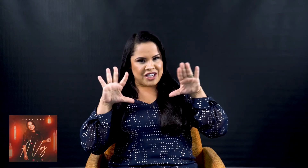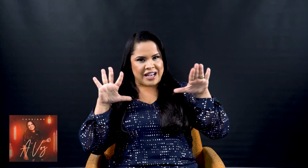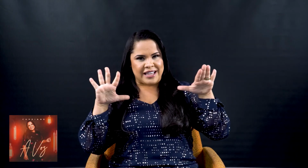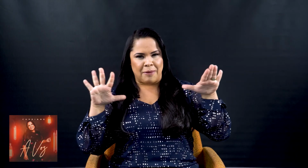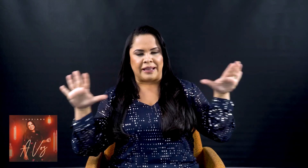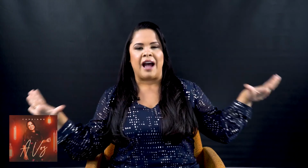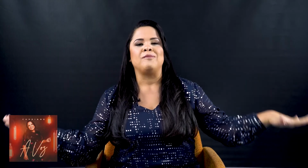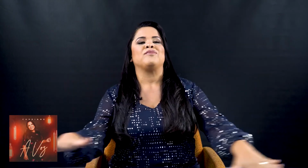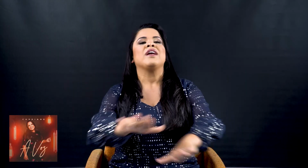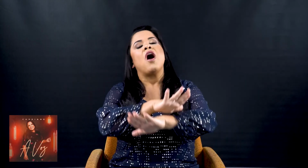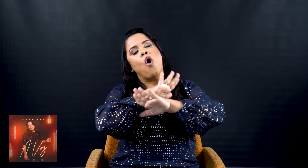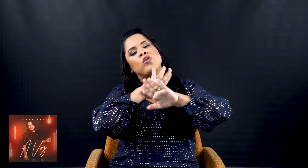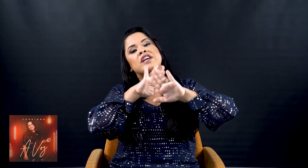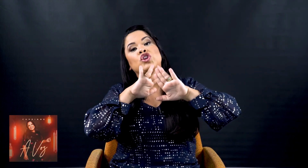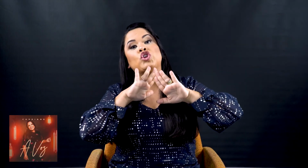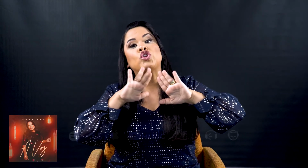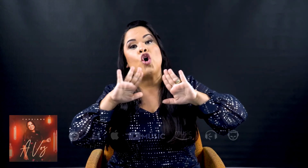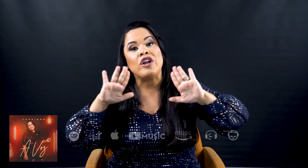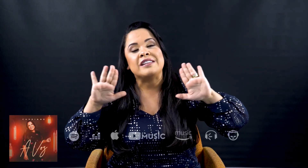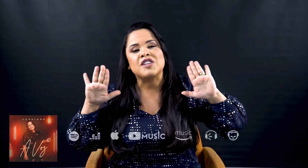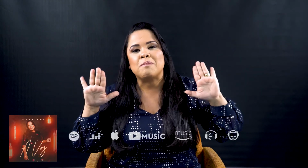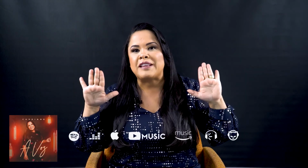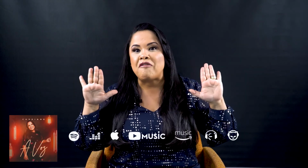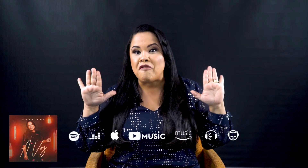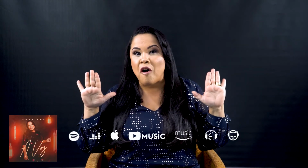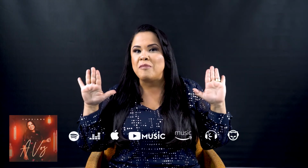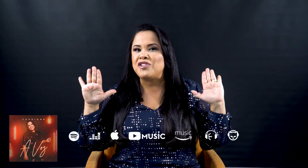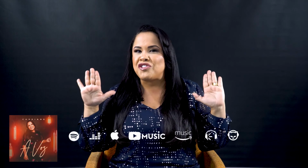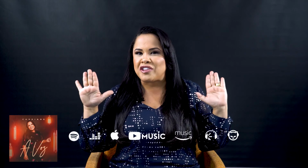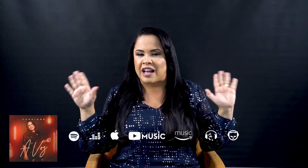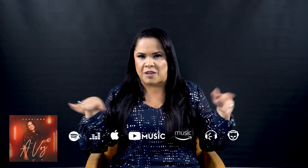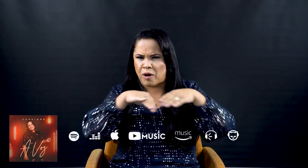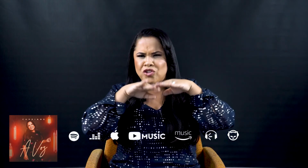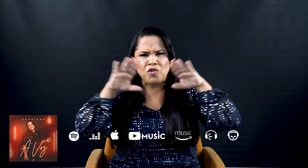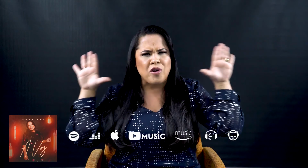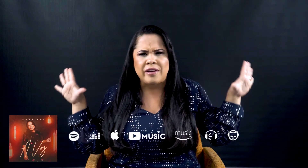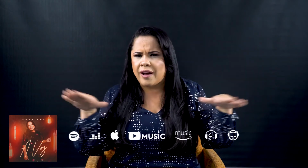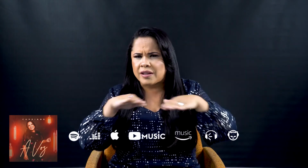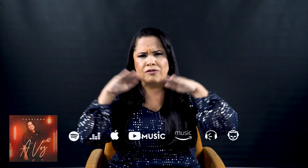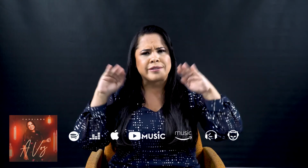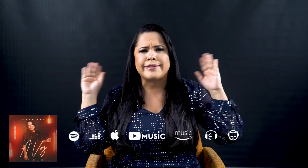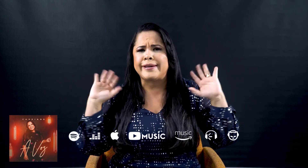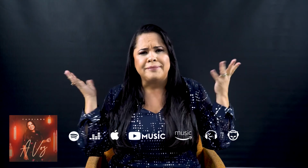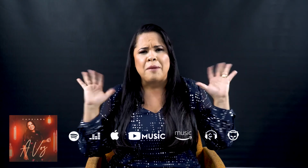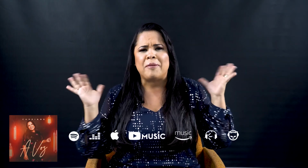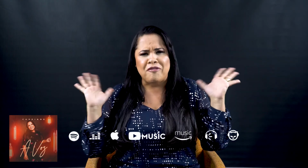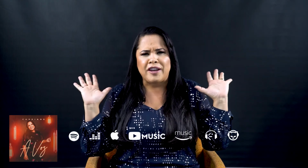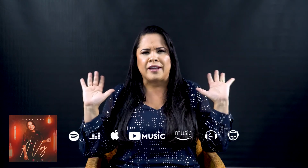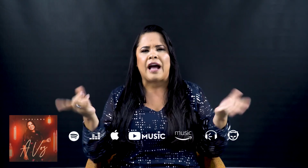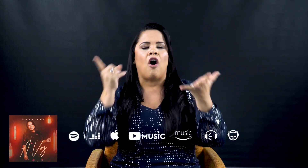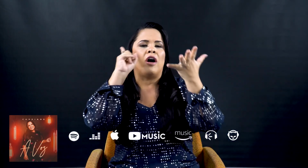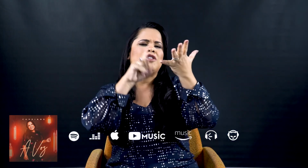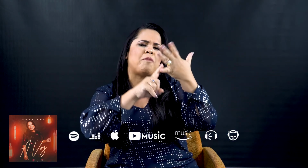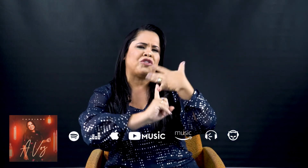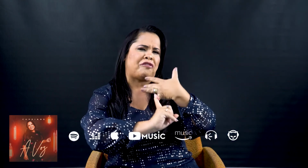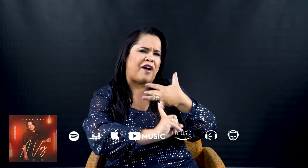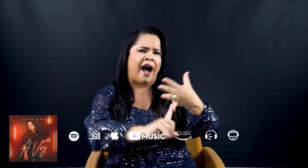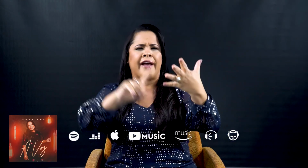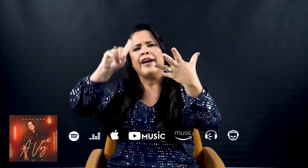Agora vocês já sabem, tá? Ouçam em todas as plataformas digitais. Você pode escolher a que você preferir, tá?